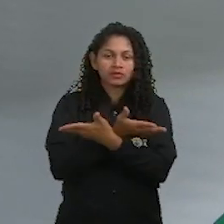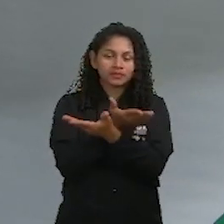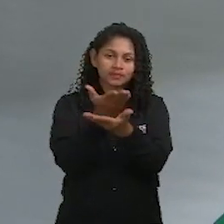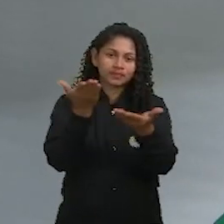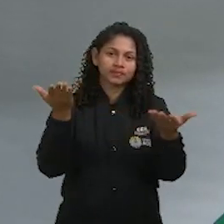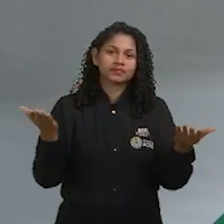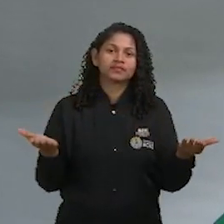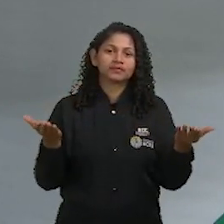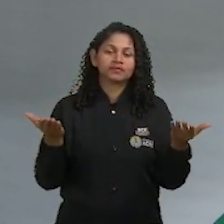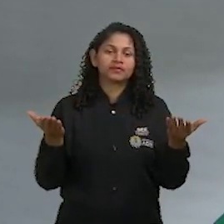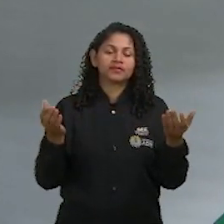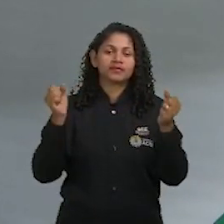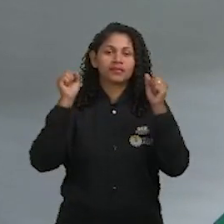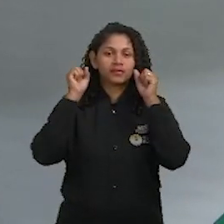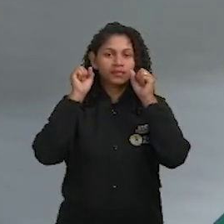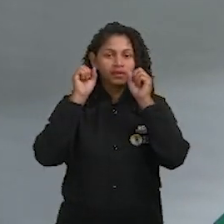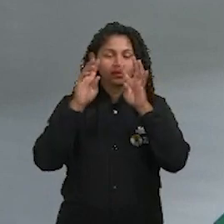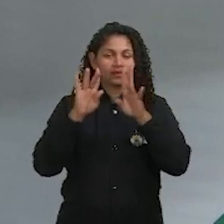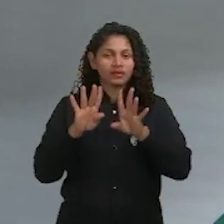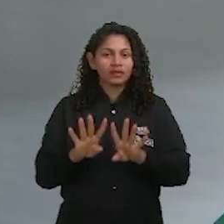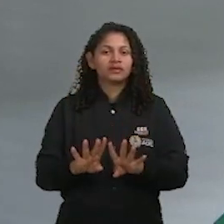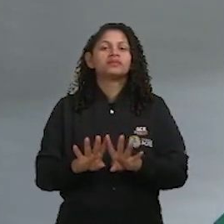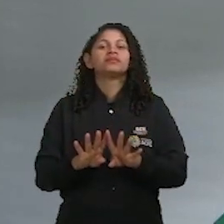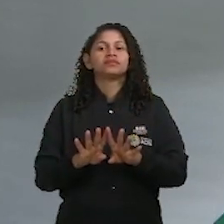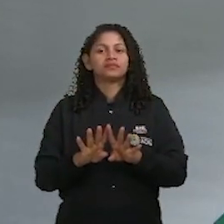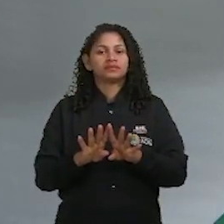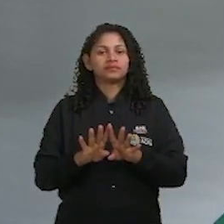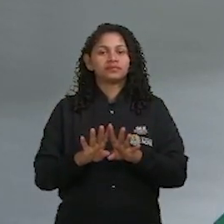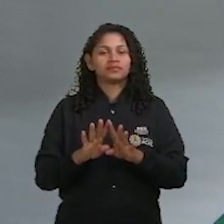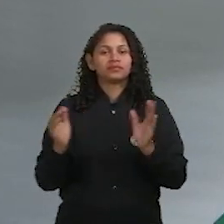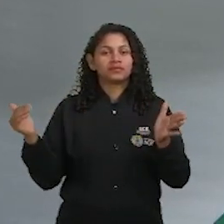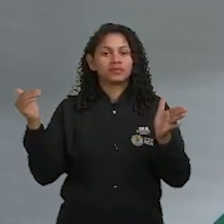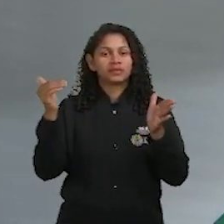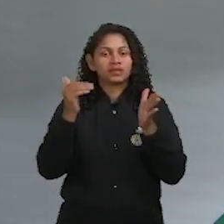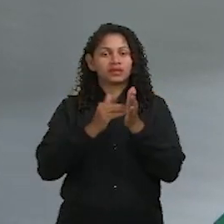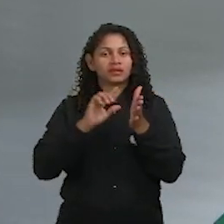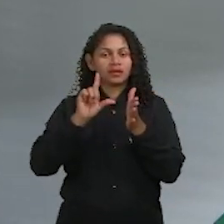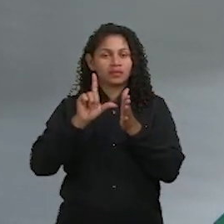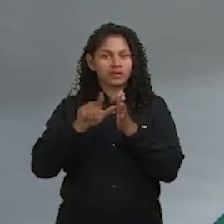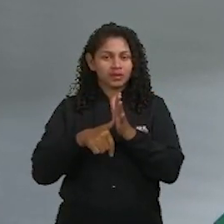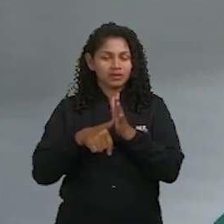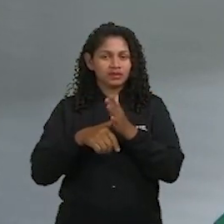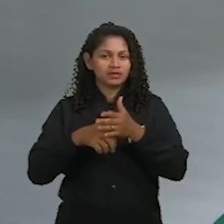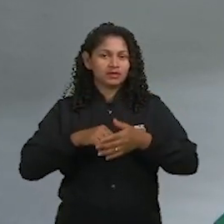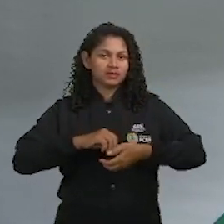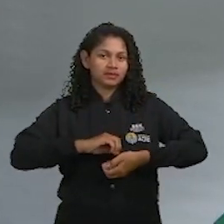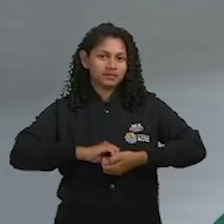vocês. Fiquem todos com Deus e até a próxima, se Deus quiser.